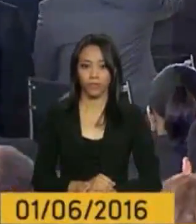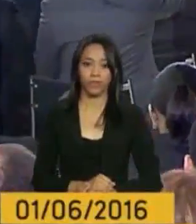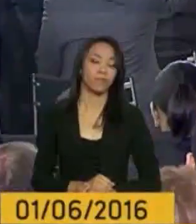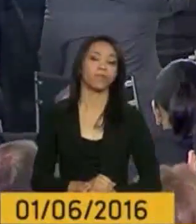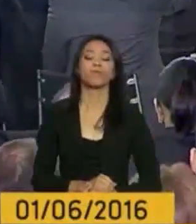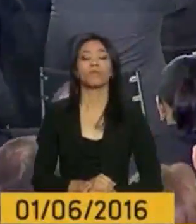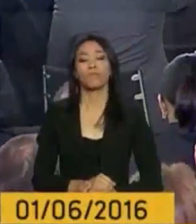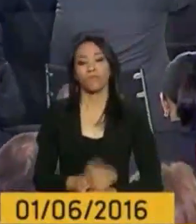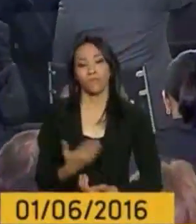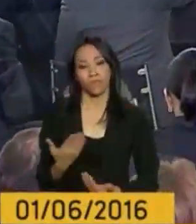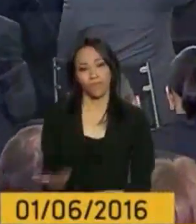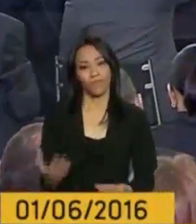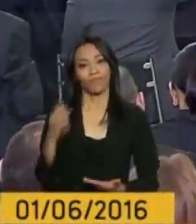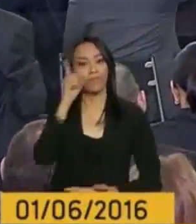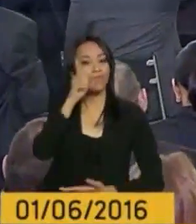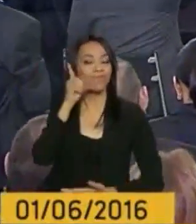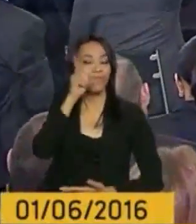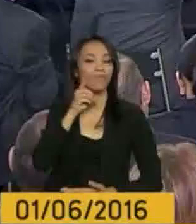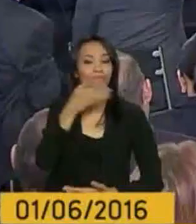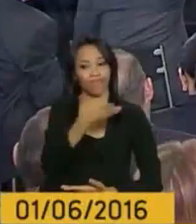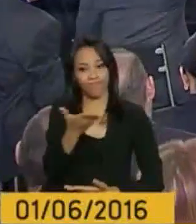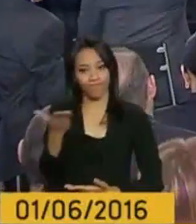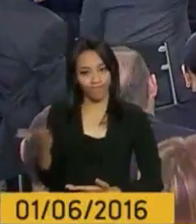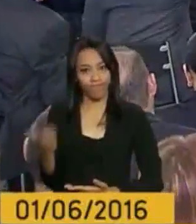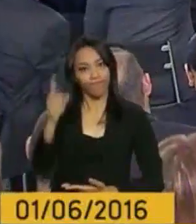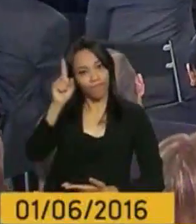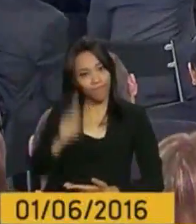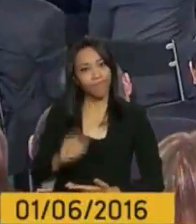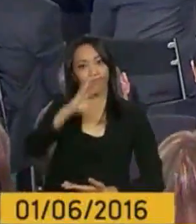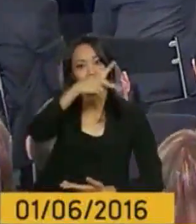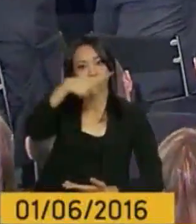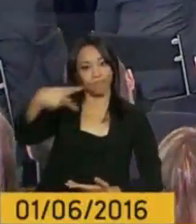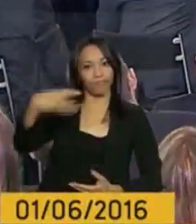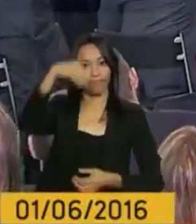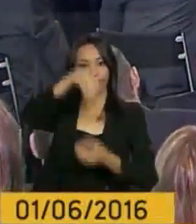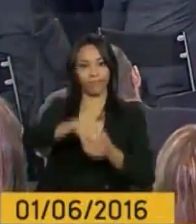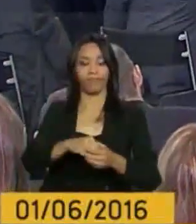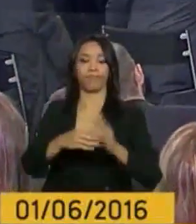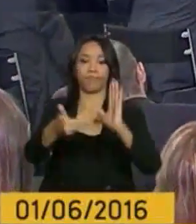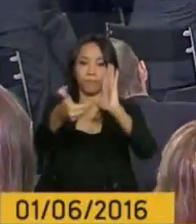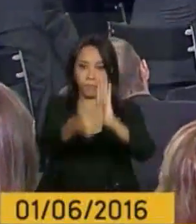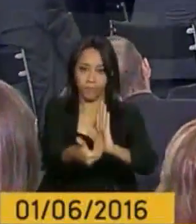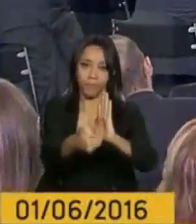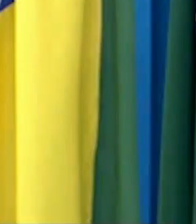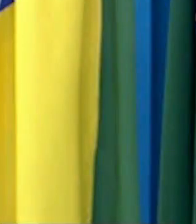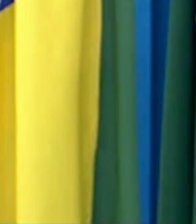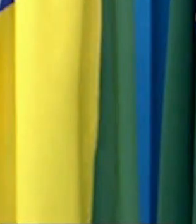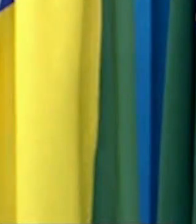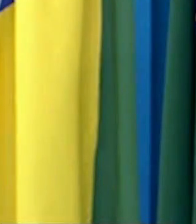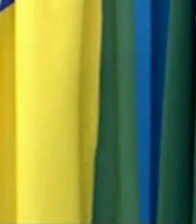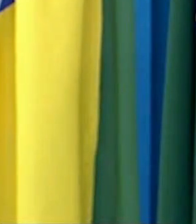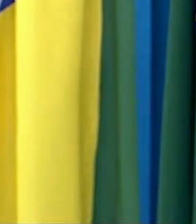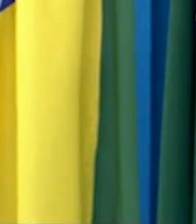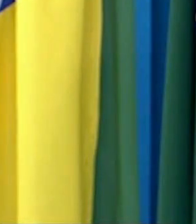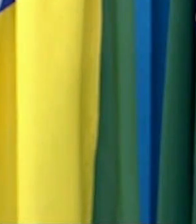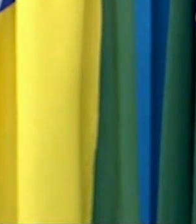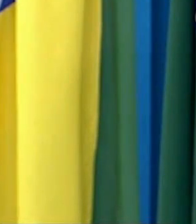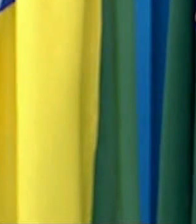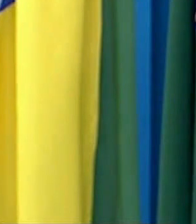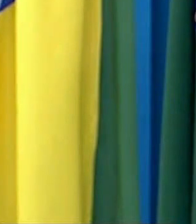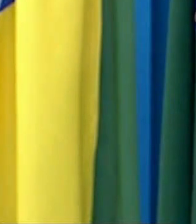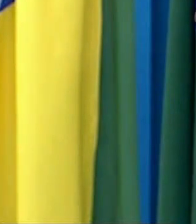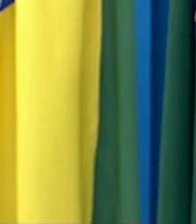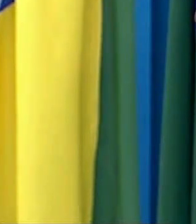que repetiria pela inima vez que não haverá interferência do executivo na operação lava-jato que investiga o esquema de